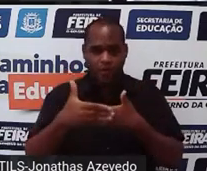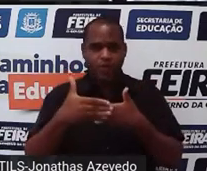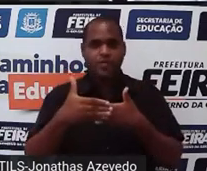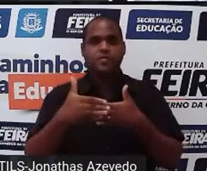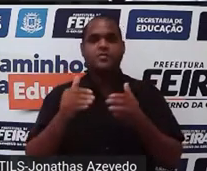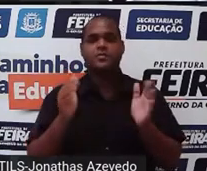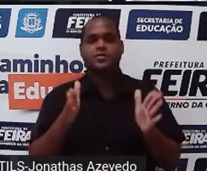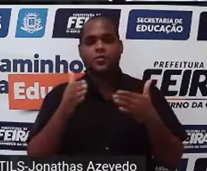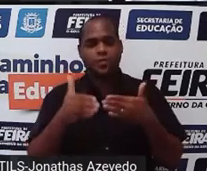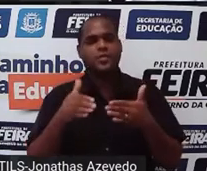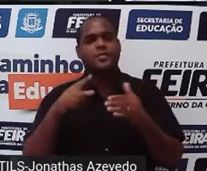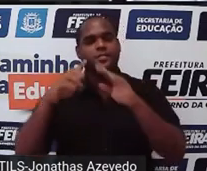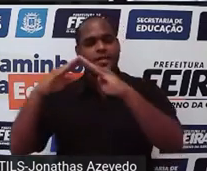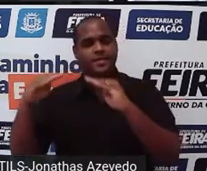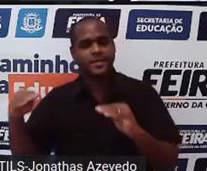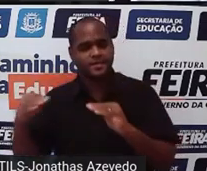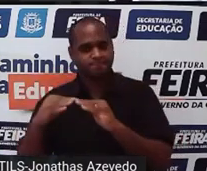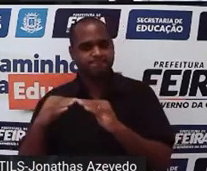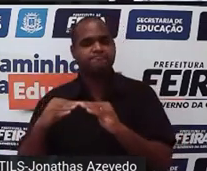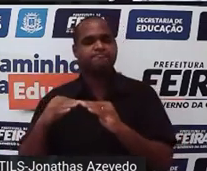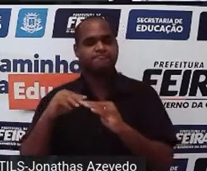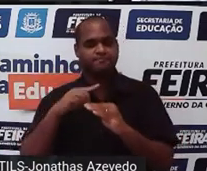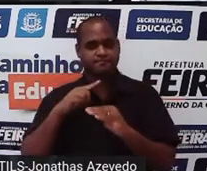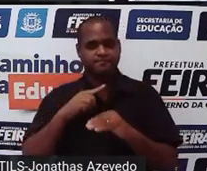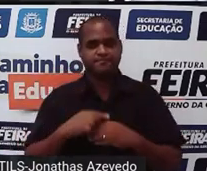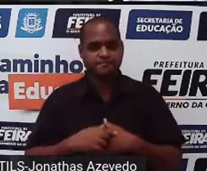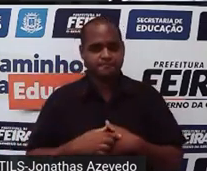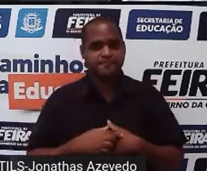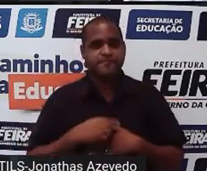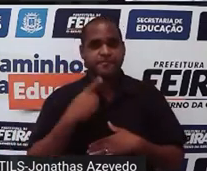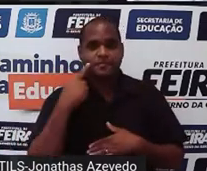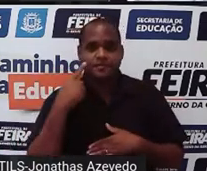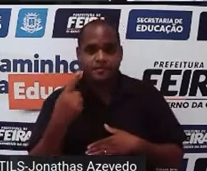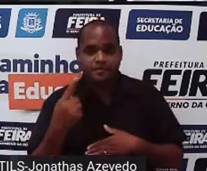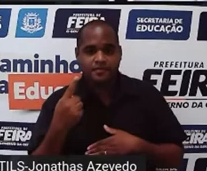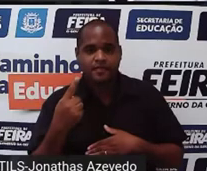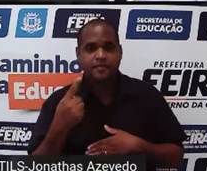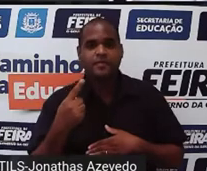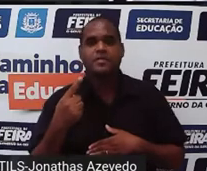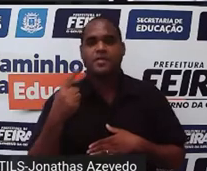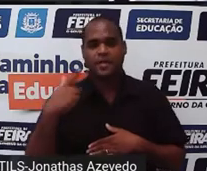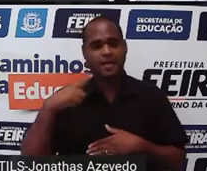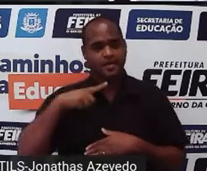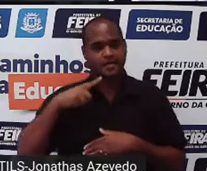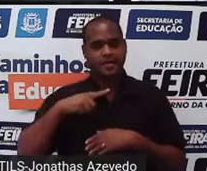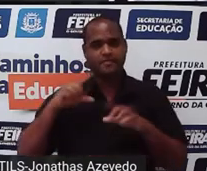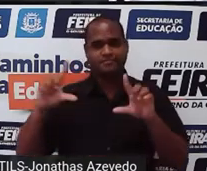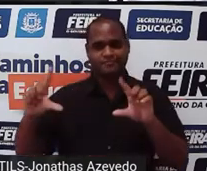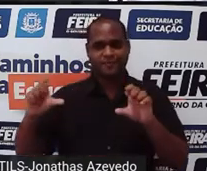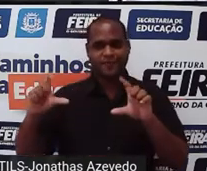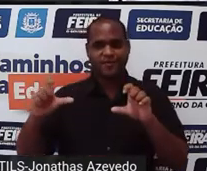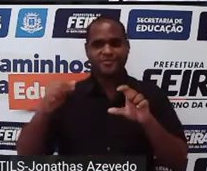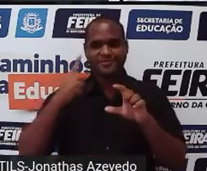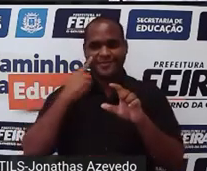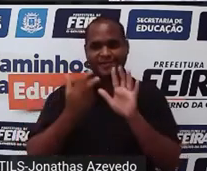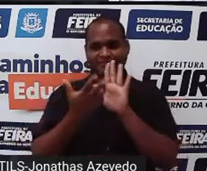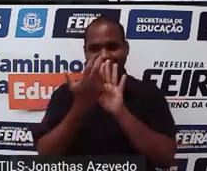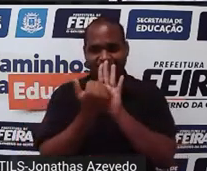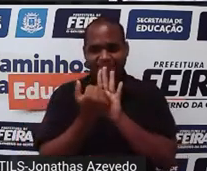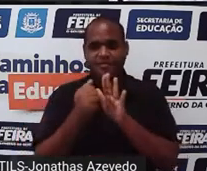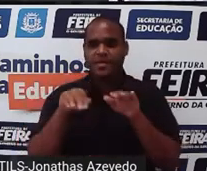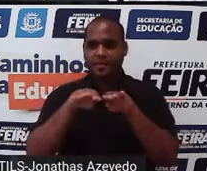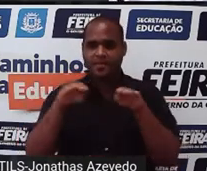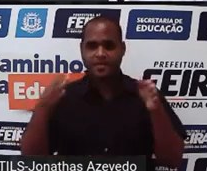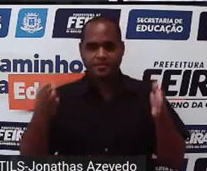desculpa, de cubos e pirâmides de base quadrada. Observe, ao lado tem uma figura com uma mesa, em